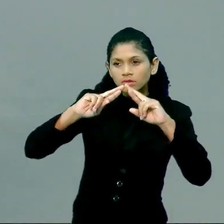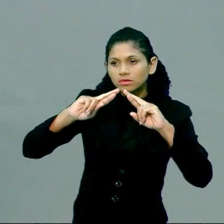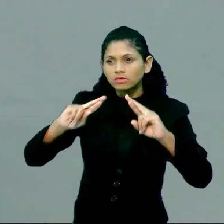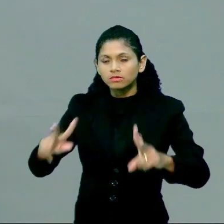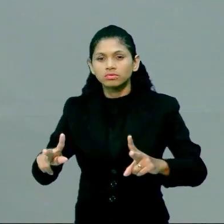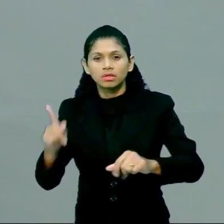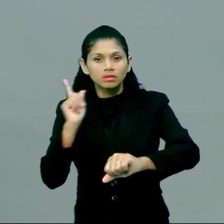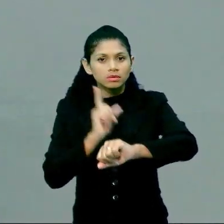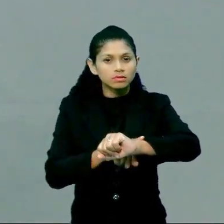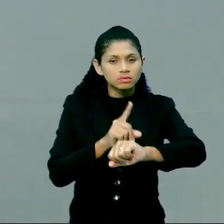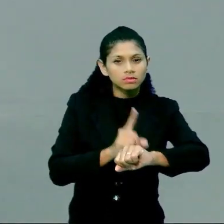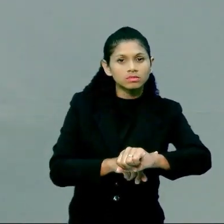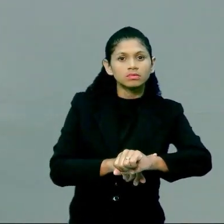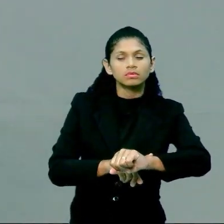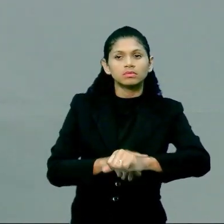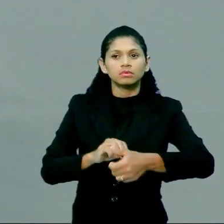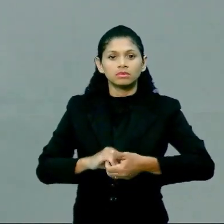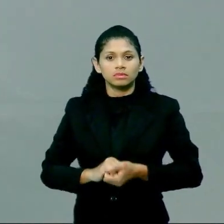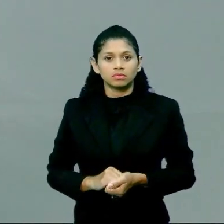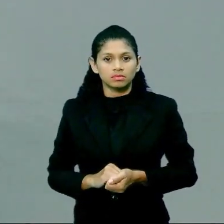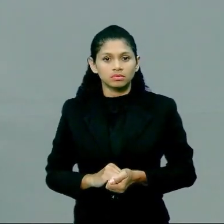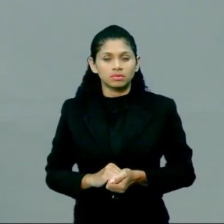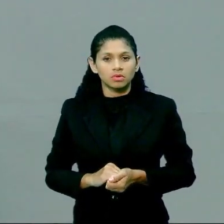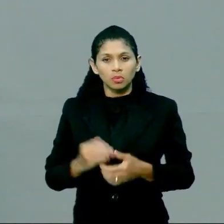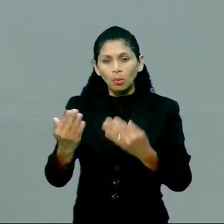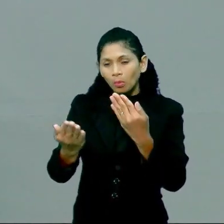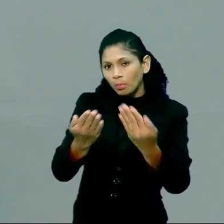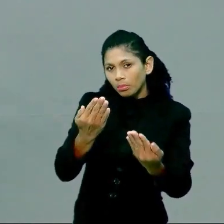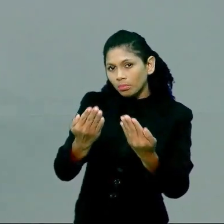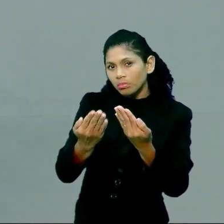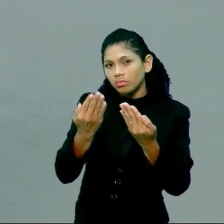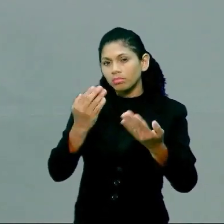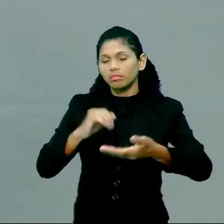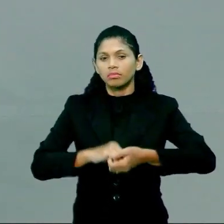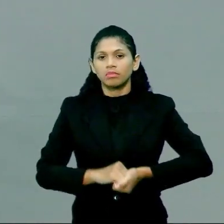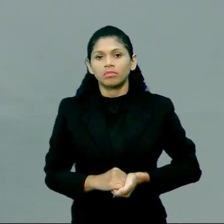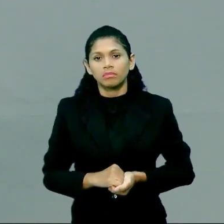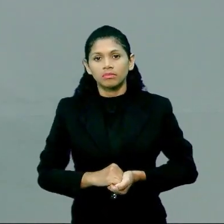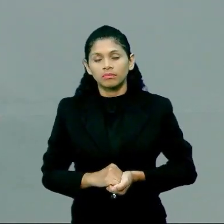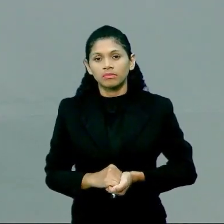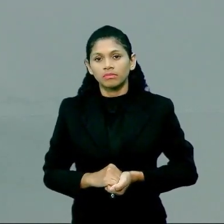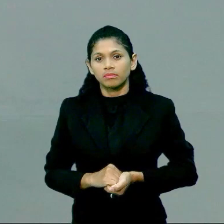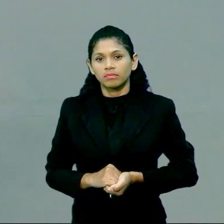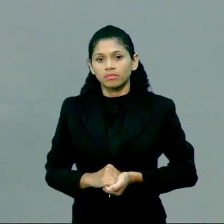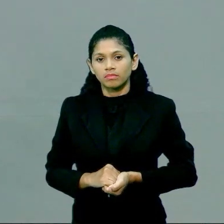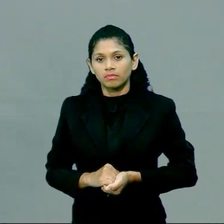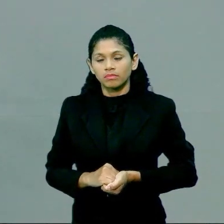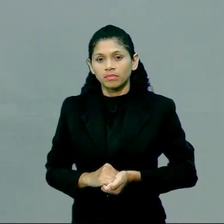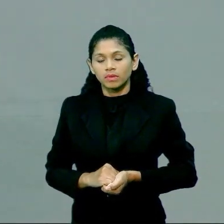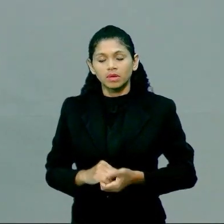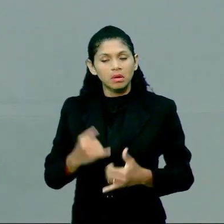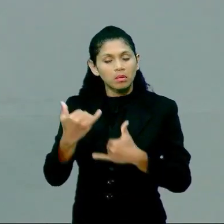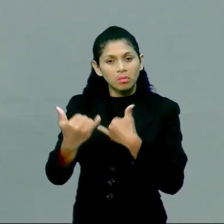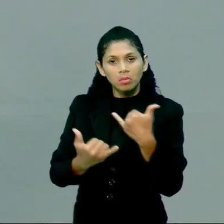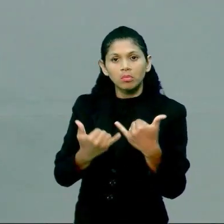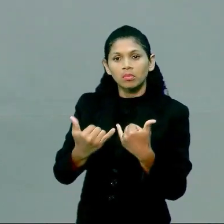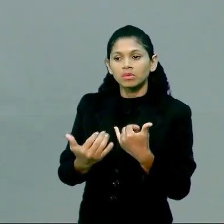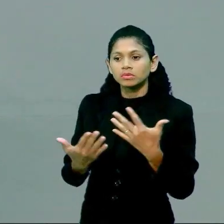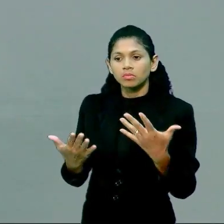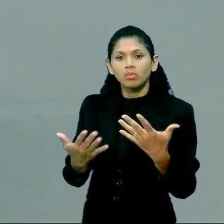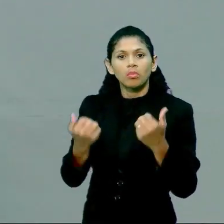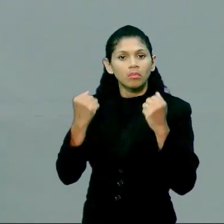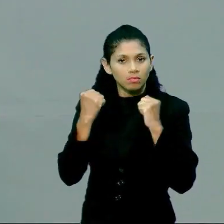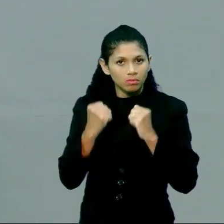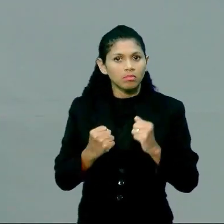de tempo, né? Ideia de modo, ideia de comparação. E entre elas, nessa brincadeira de conjunção, a gente pode fazer